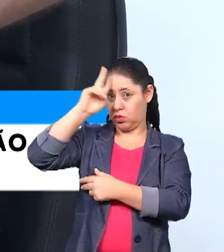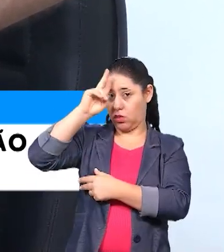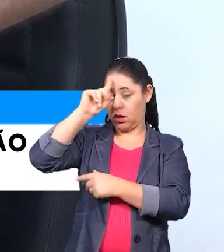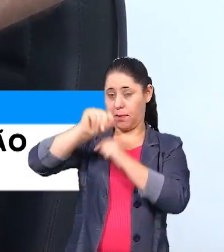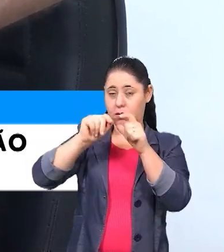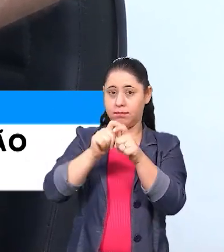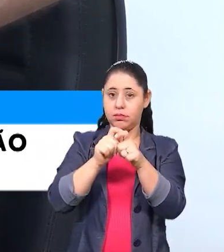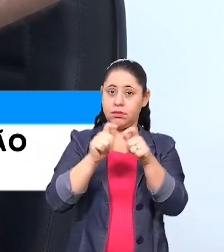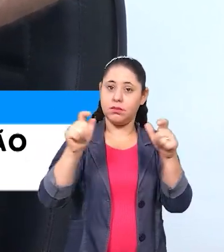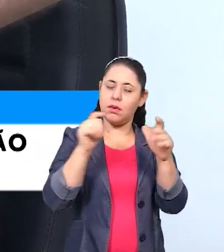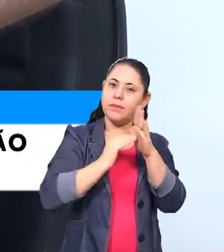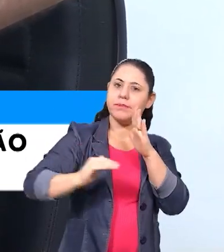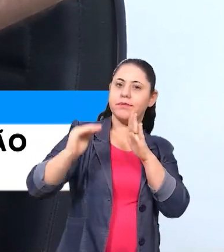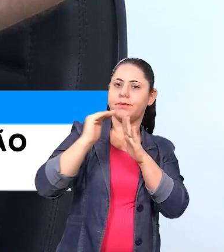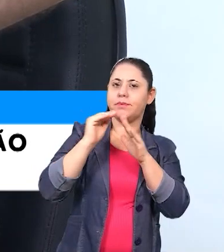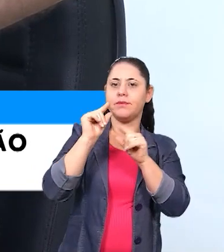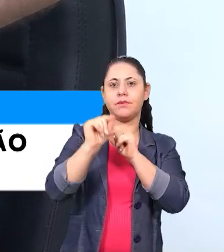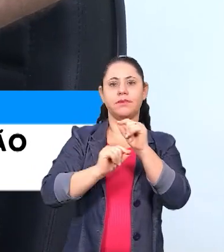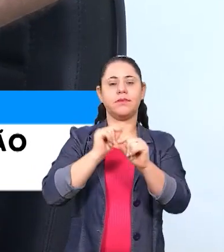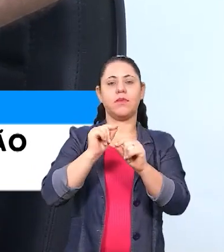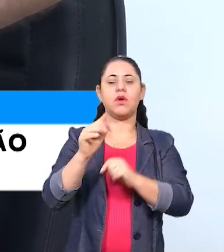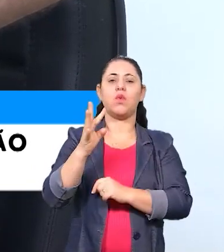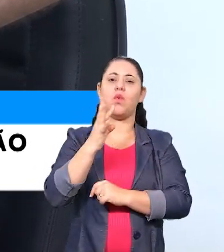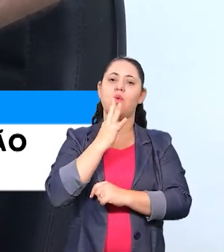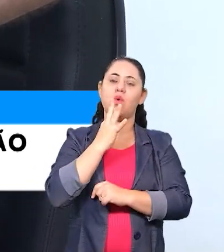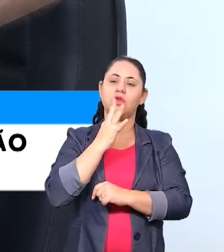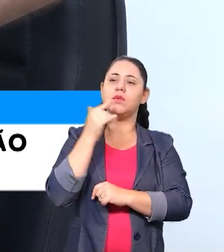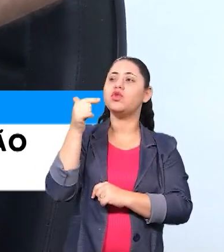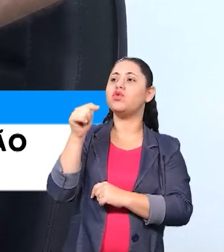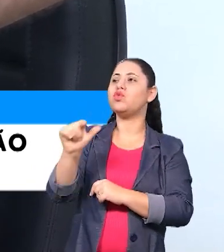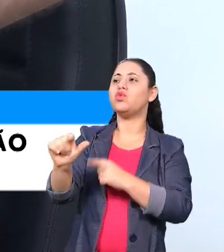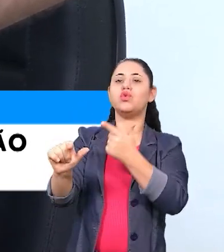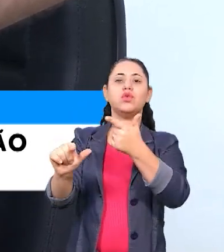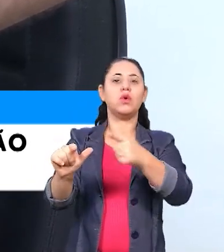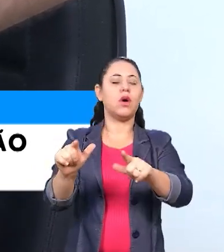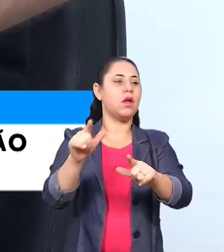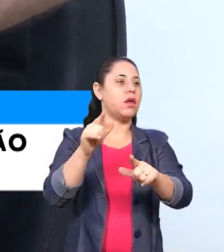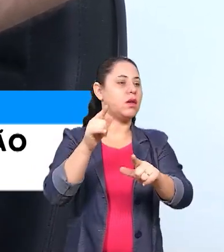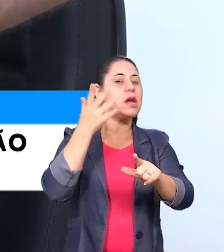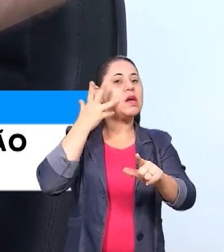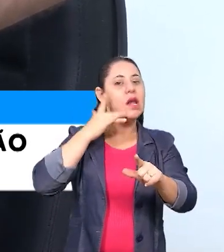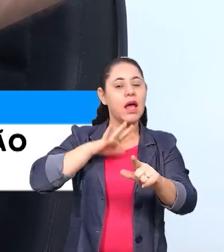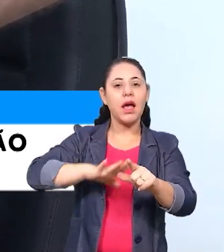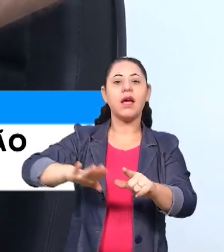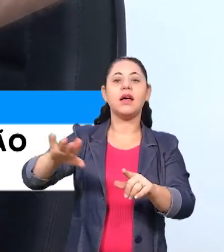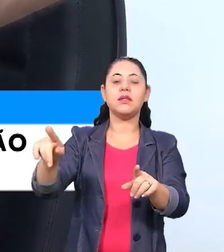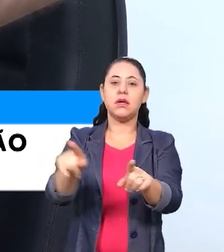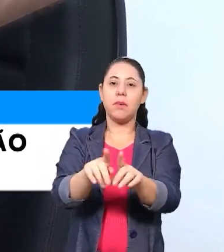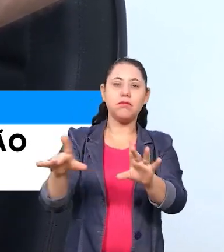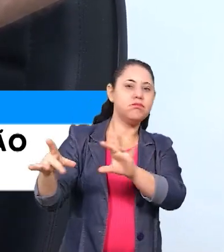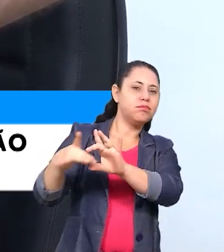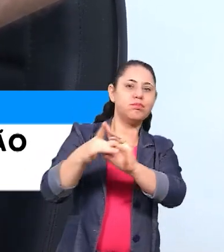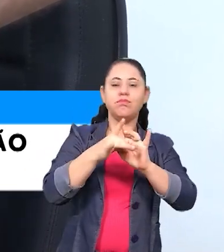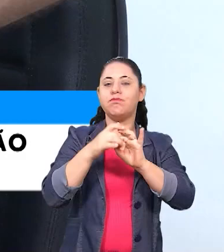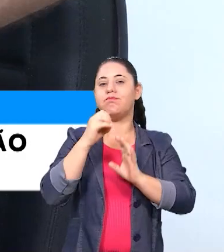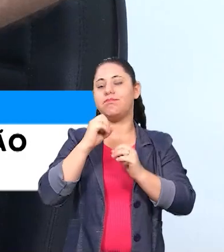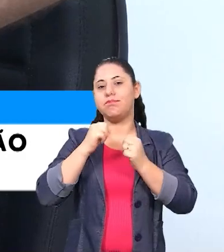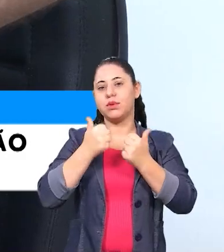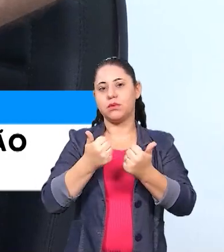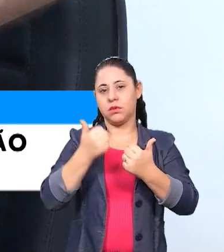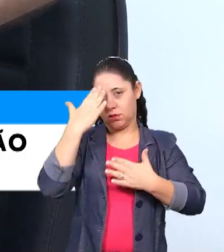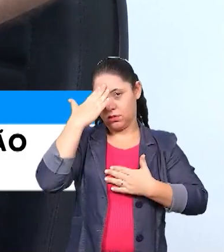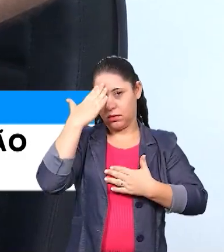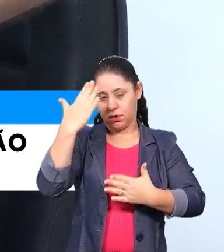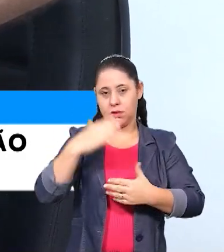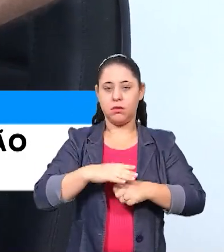literatura para aumentar o conhecimento de outras crianças, e essa corrente é a corrente do